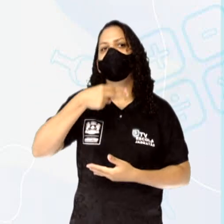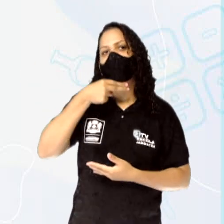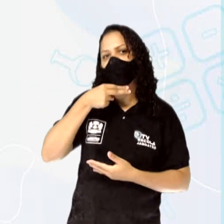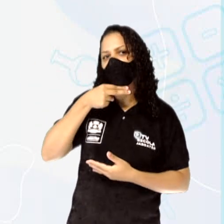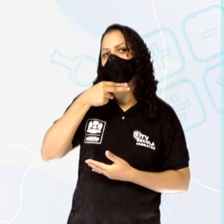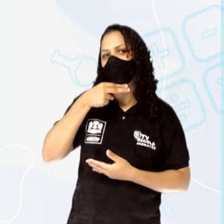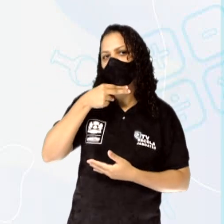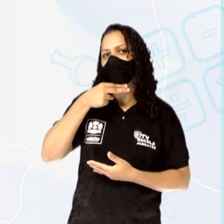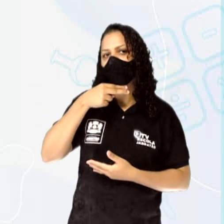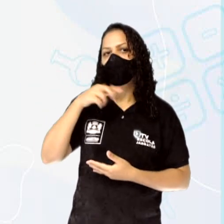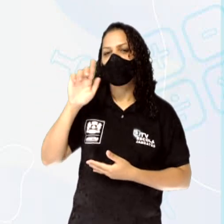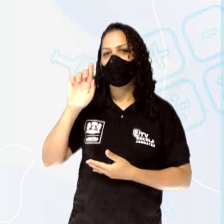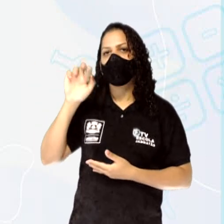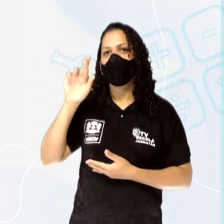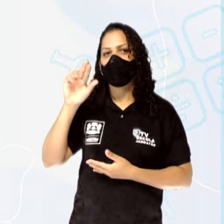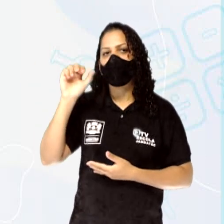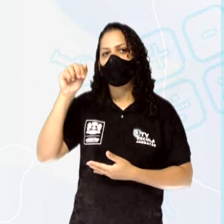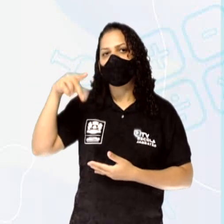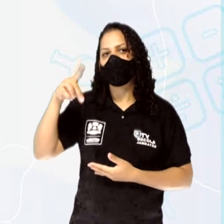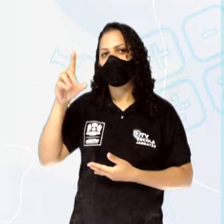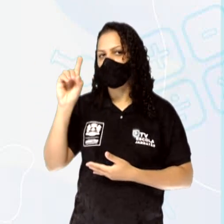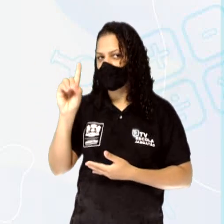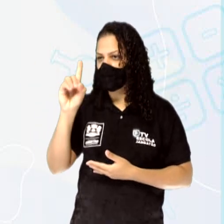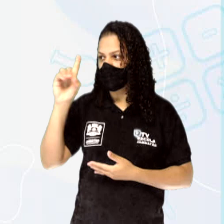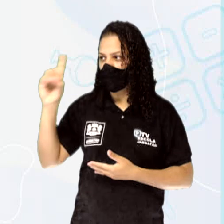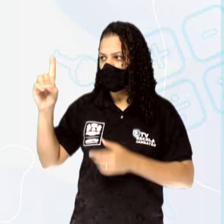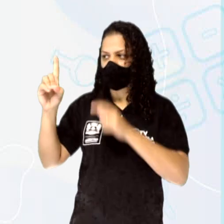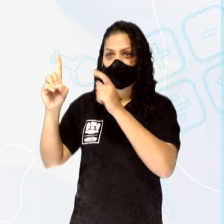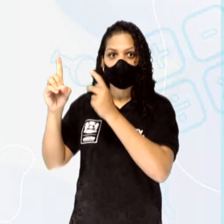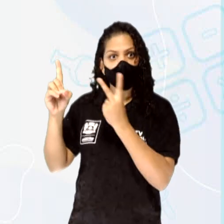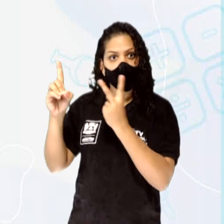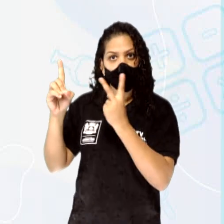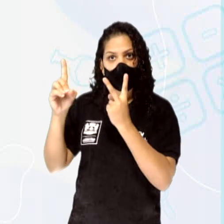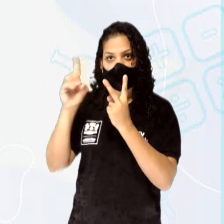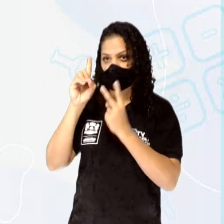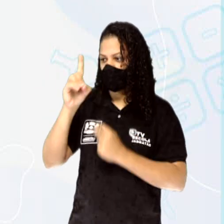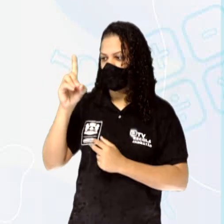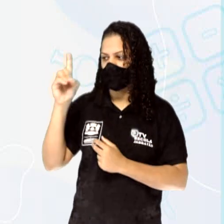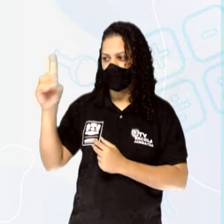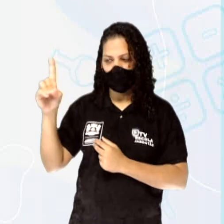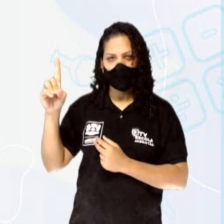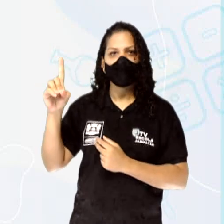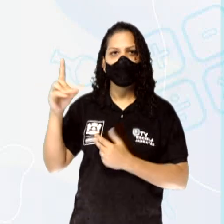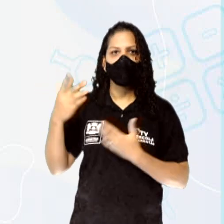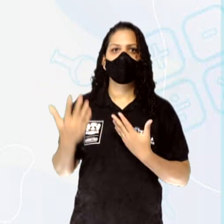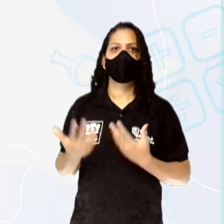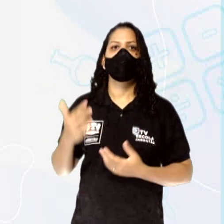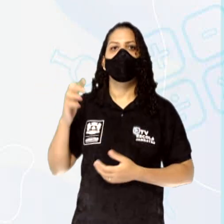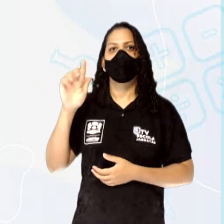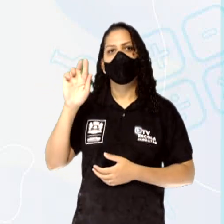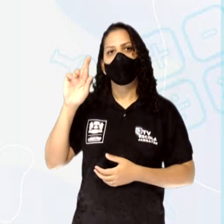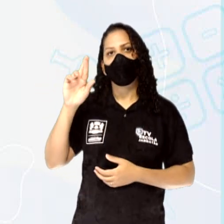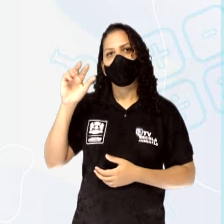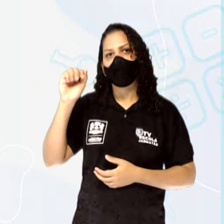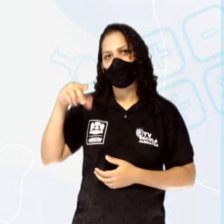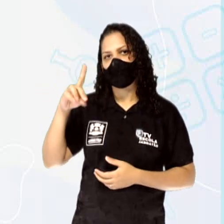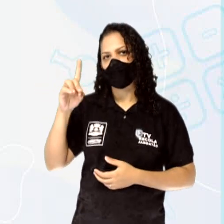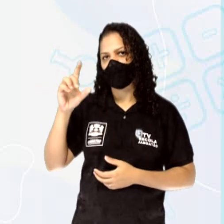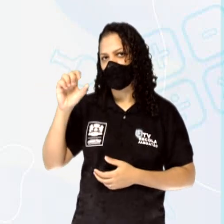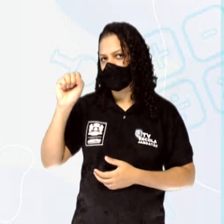granddaughter, lembrando, granddaughter é escrito com 2 Ds. Grandson,